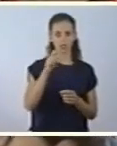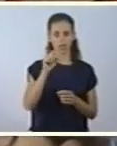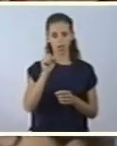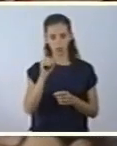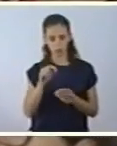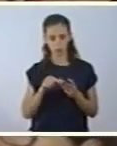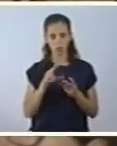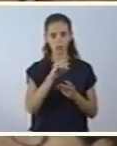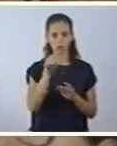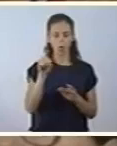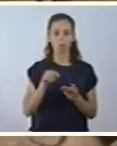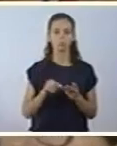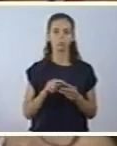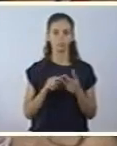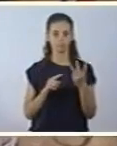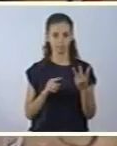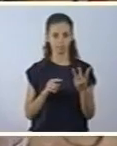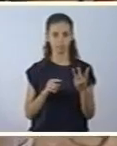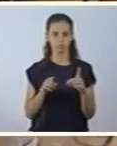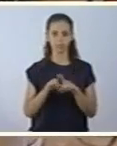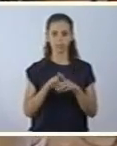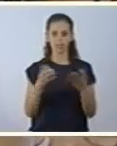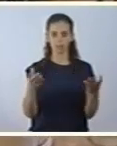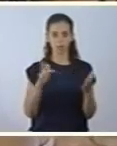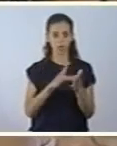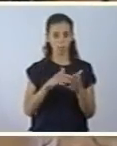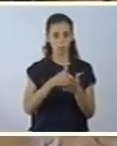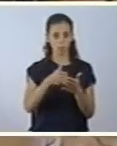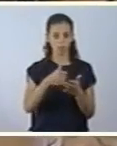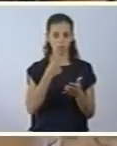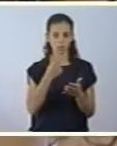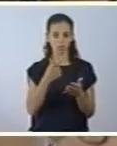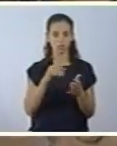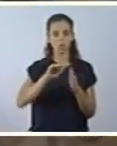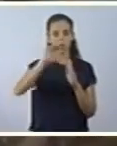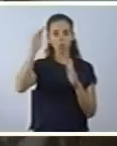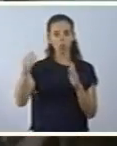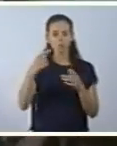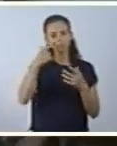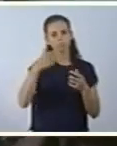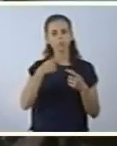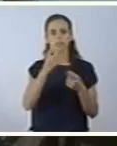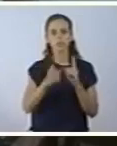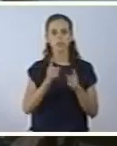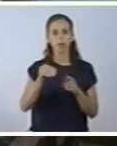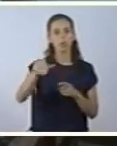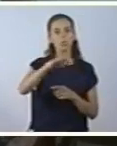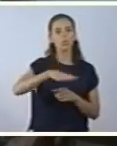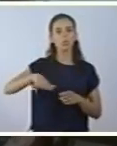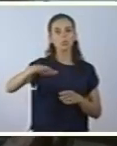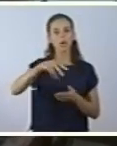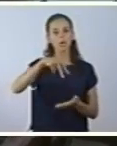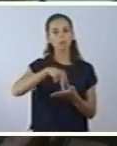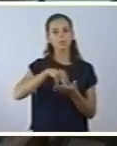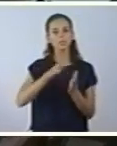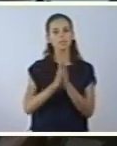Tiago e João. Caros irmãos, na Bíblia, o monte representa o lugar da presença